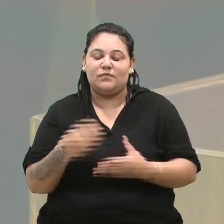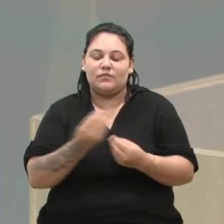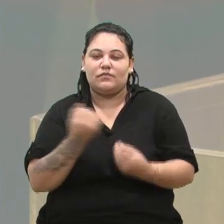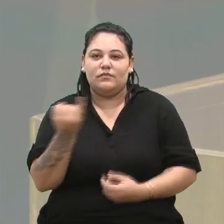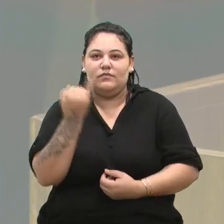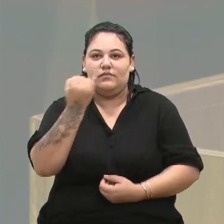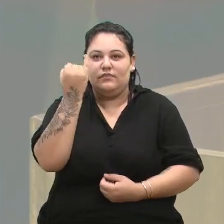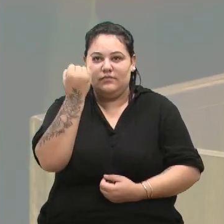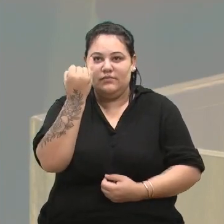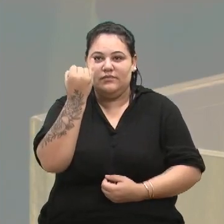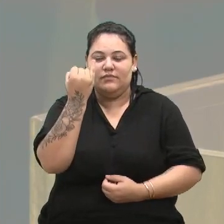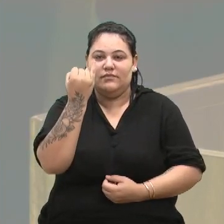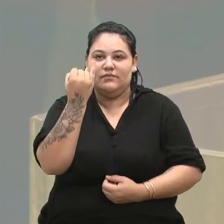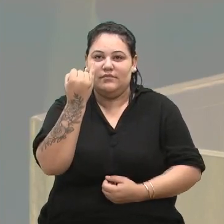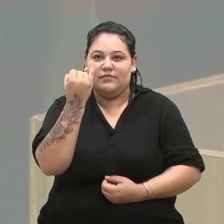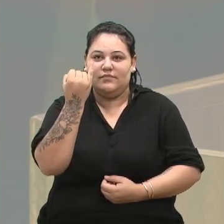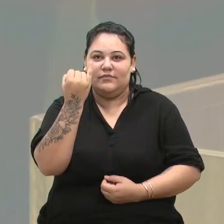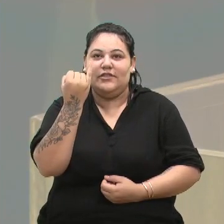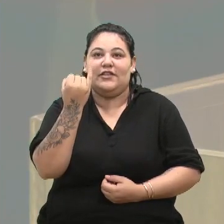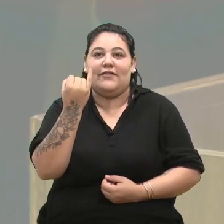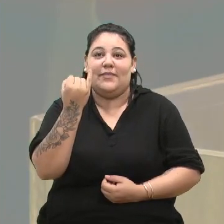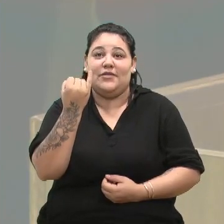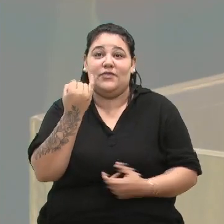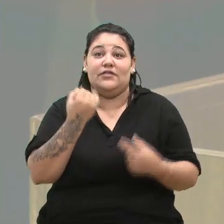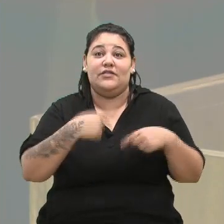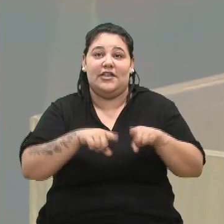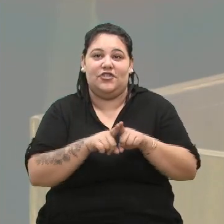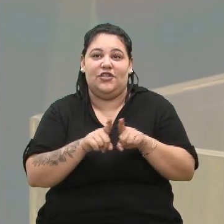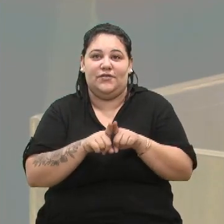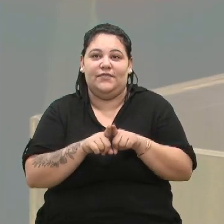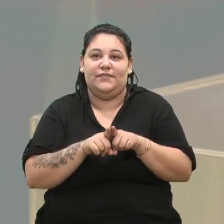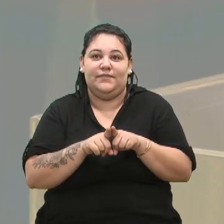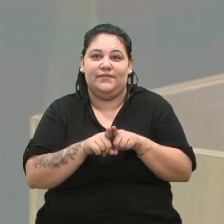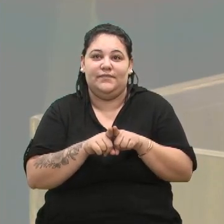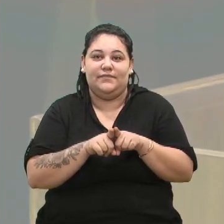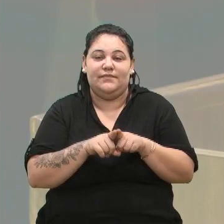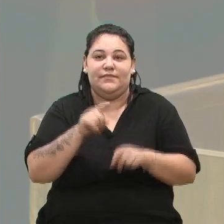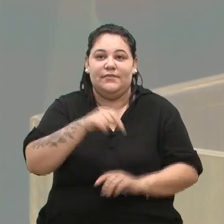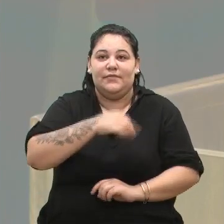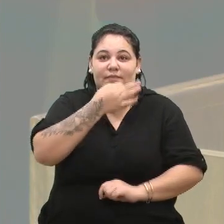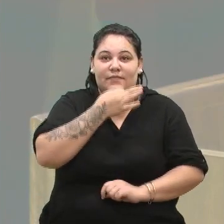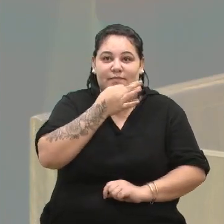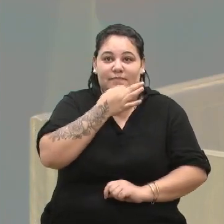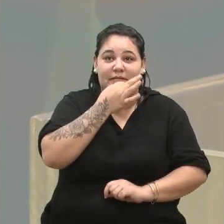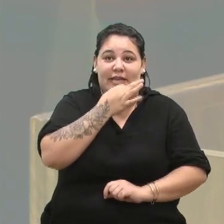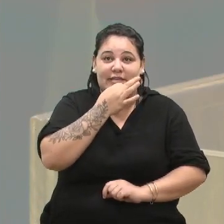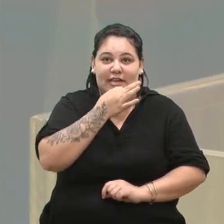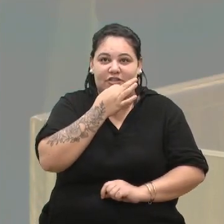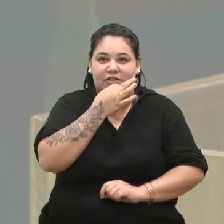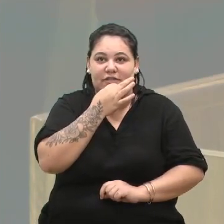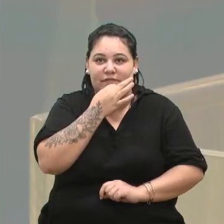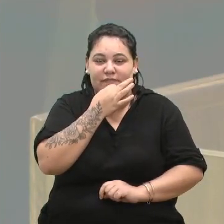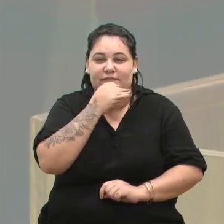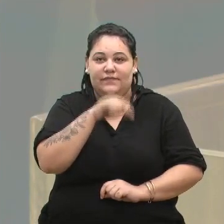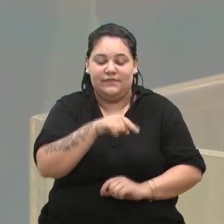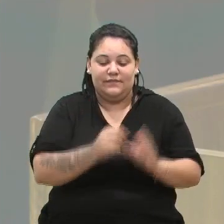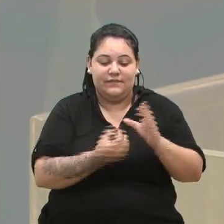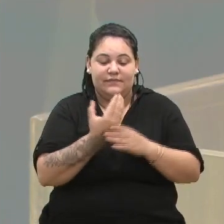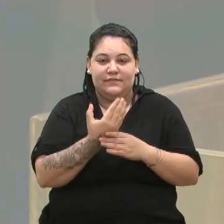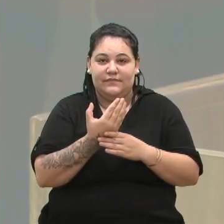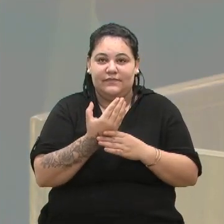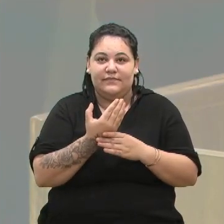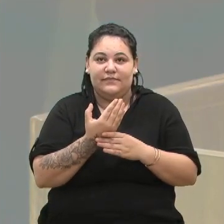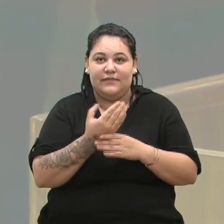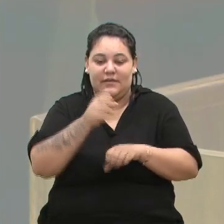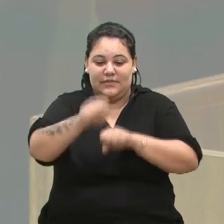muito importante para Caxias do Sul, aonde está sendo fabricado aqui na cidade de Caxias do Sul a